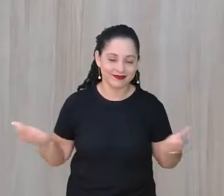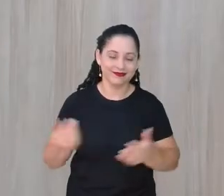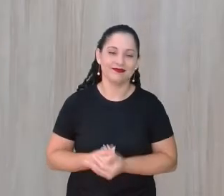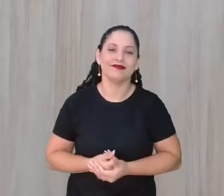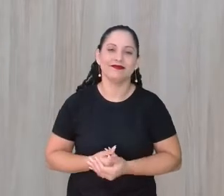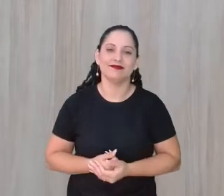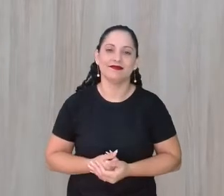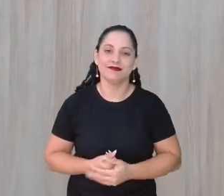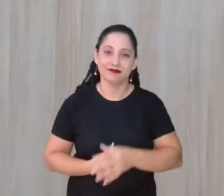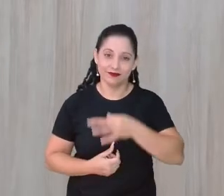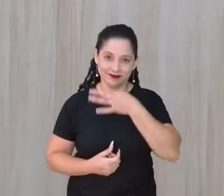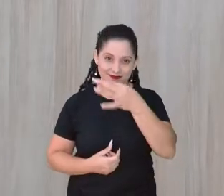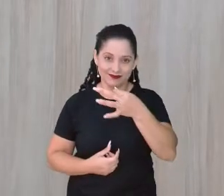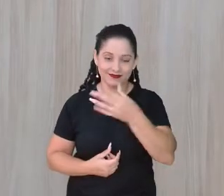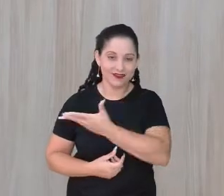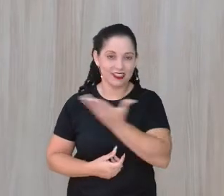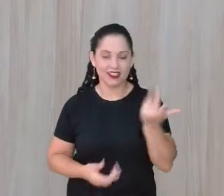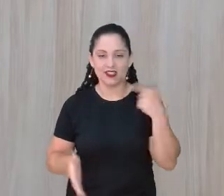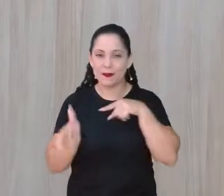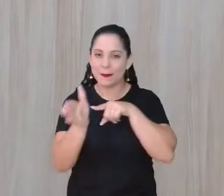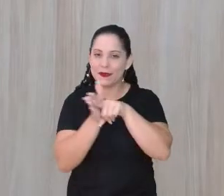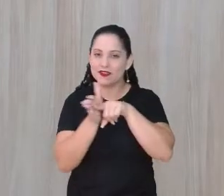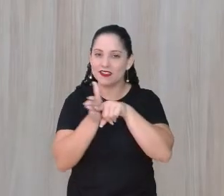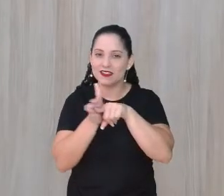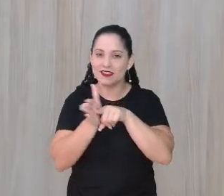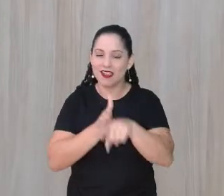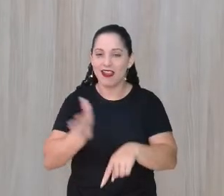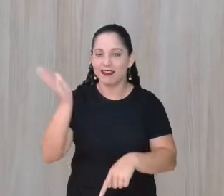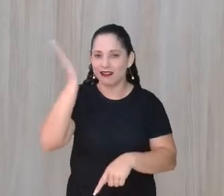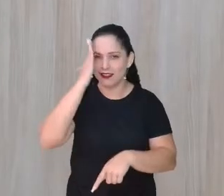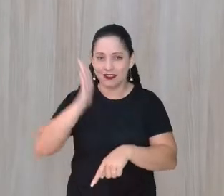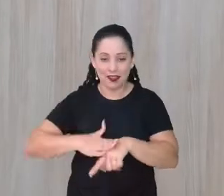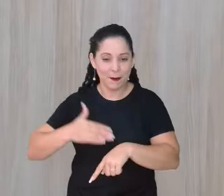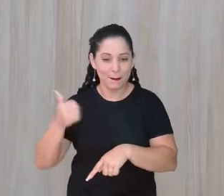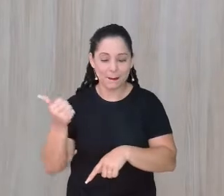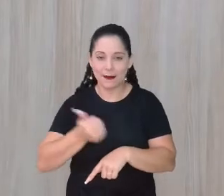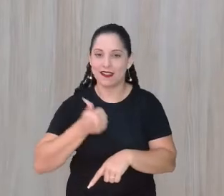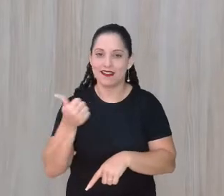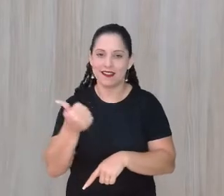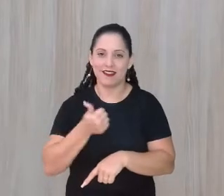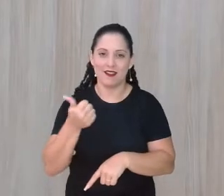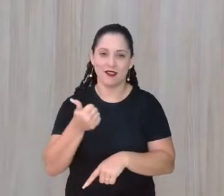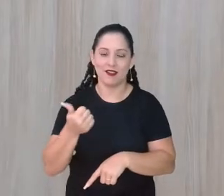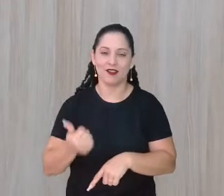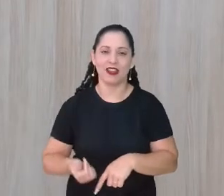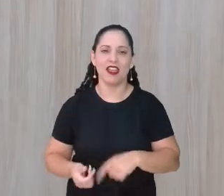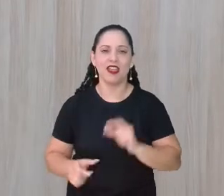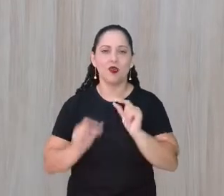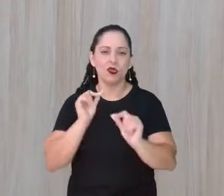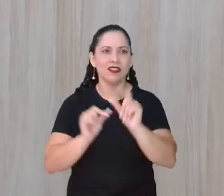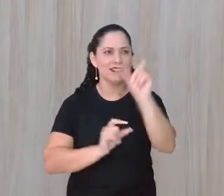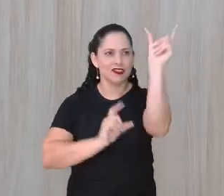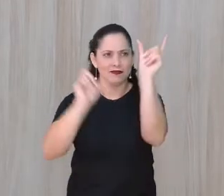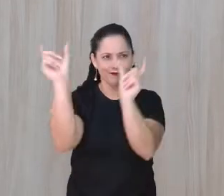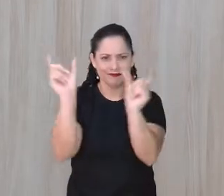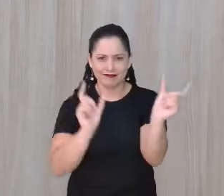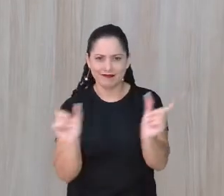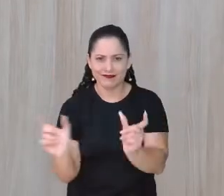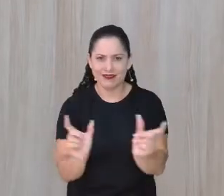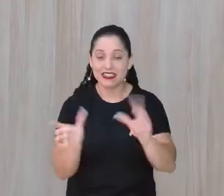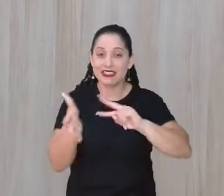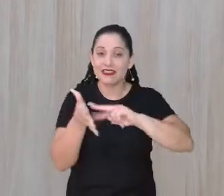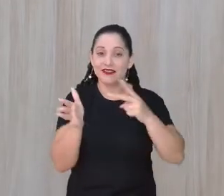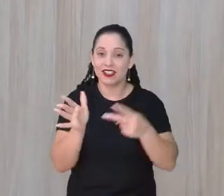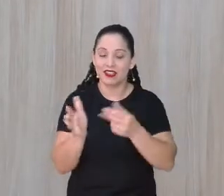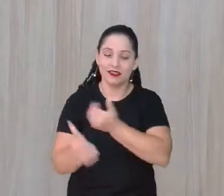Fica aí a dica da pesquisa, né, para vocês entenderem melhor sobre essas palavrinhas aí, autoritário, autocrático. E